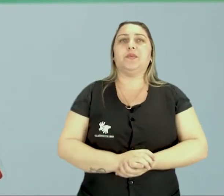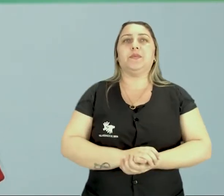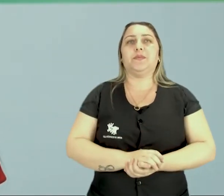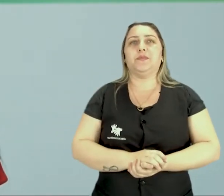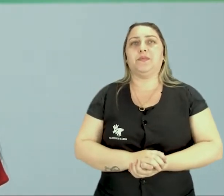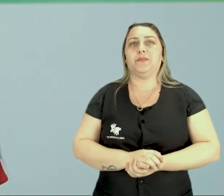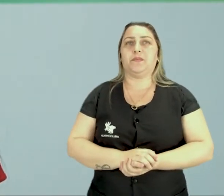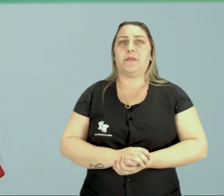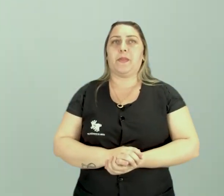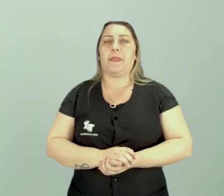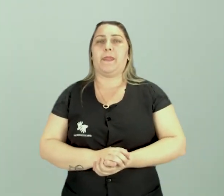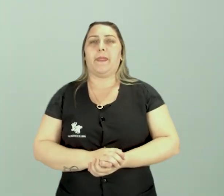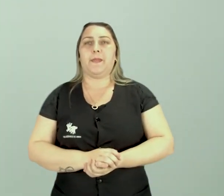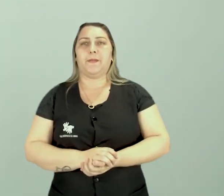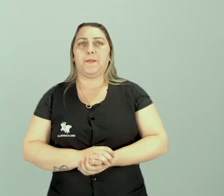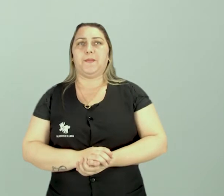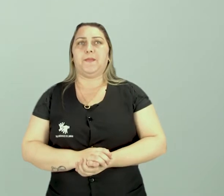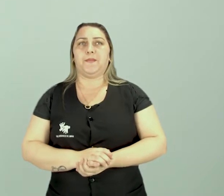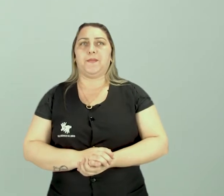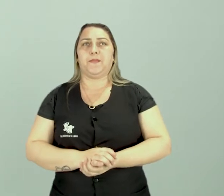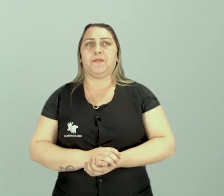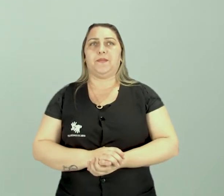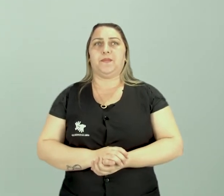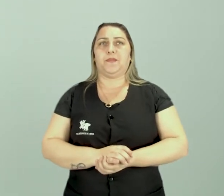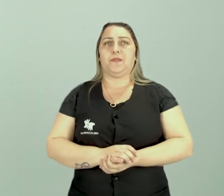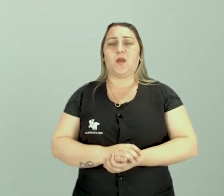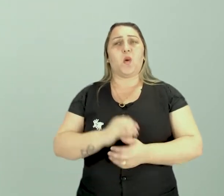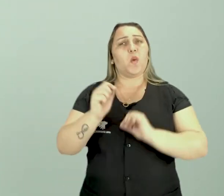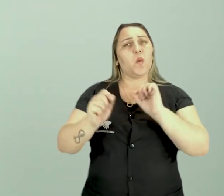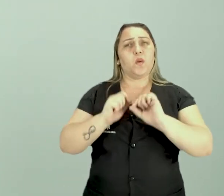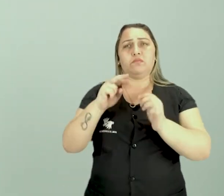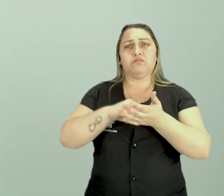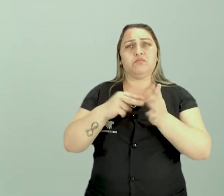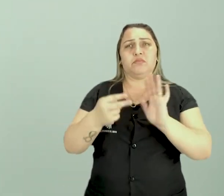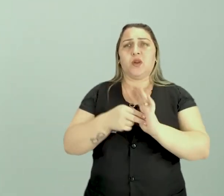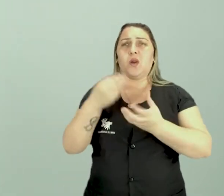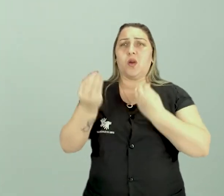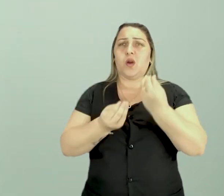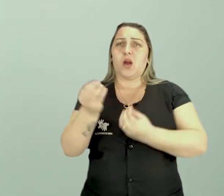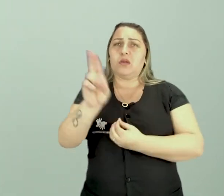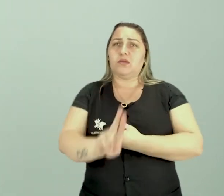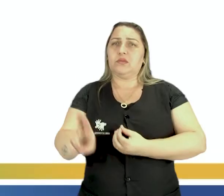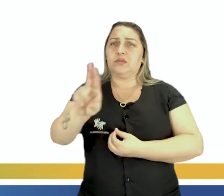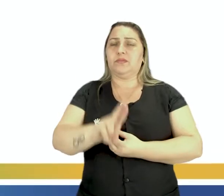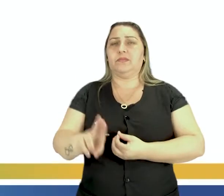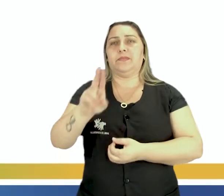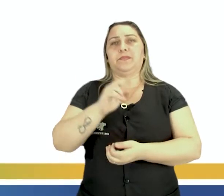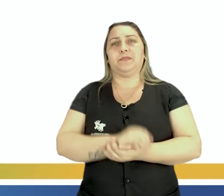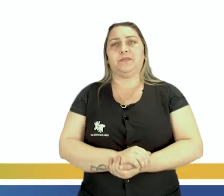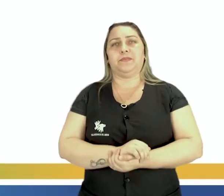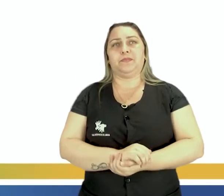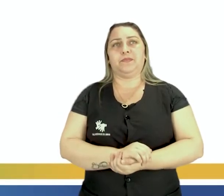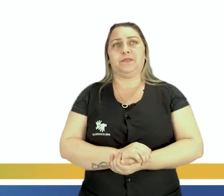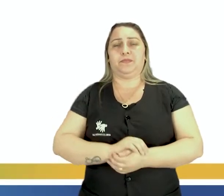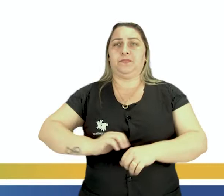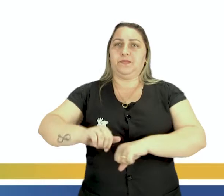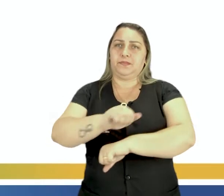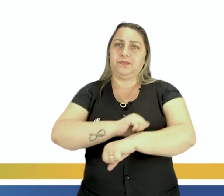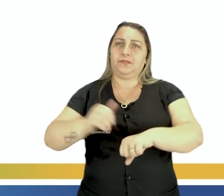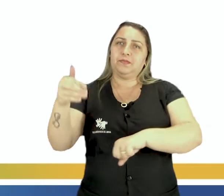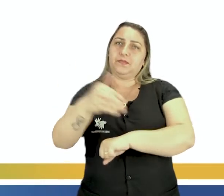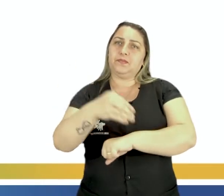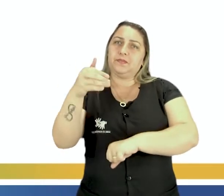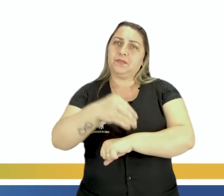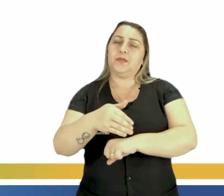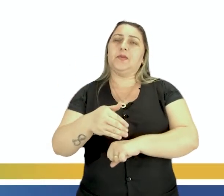of frequency, advérbios de frequência. O que são? Como nós usamos? Bom, os advérbios de frequência, eles